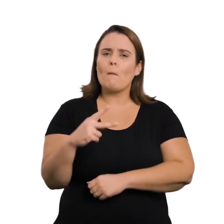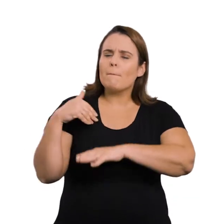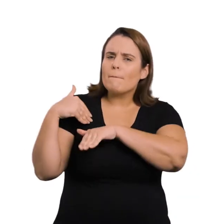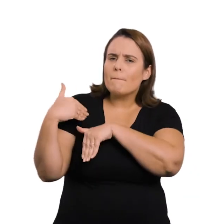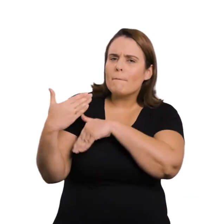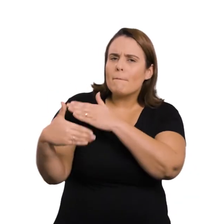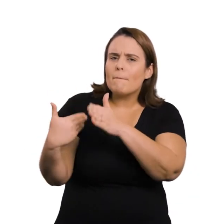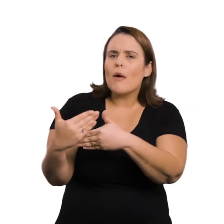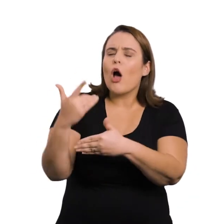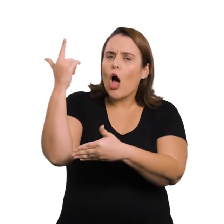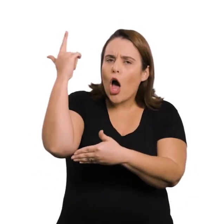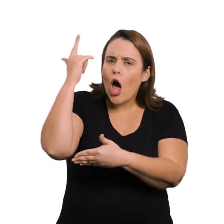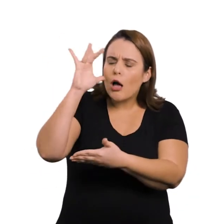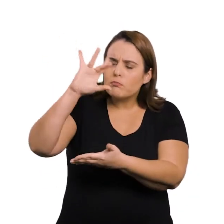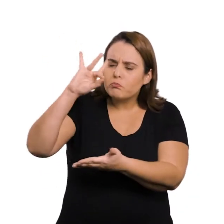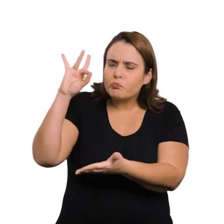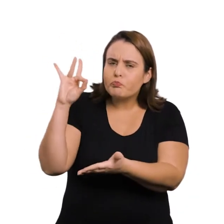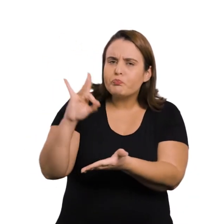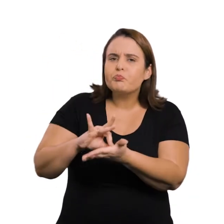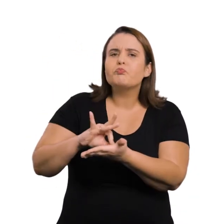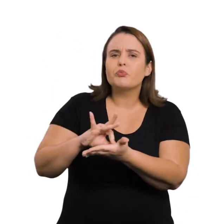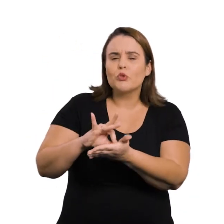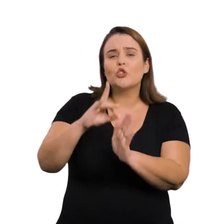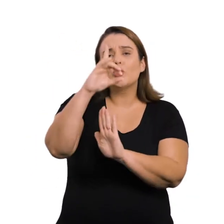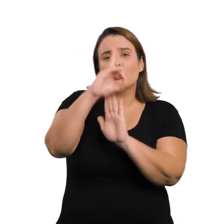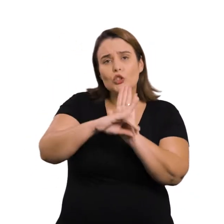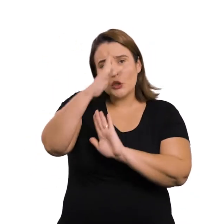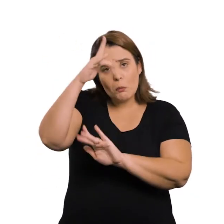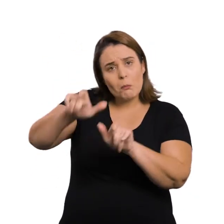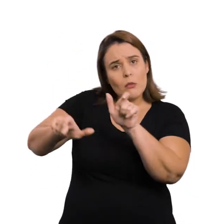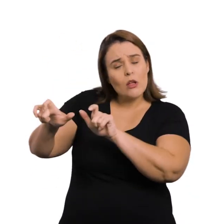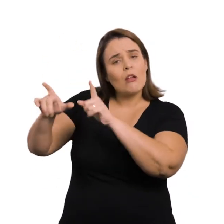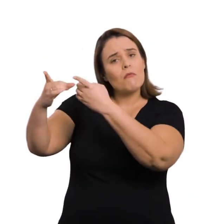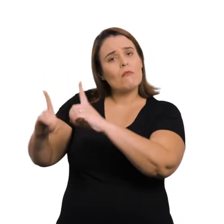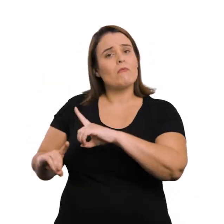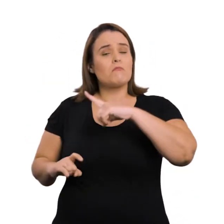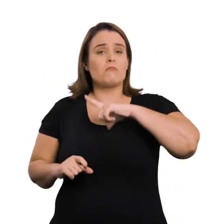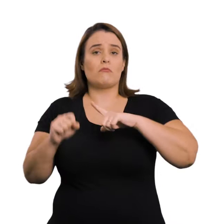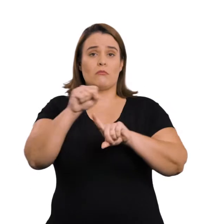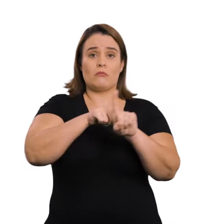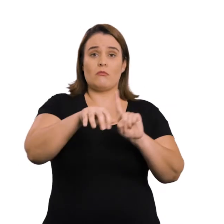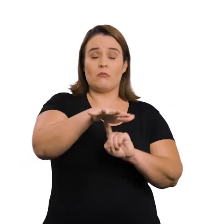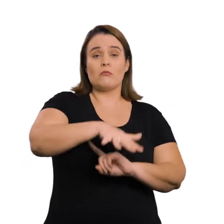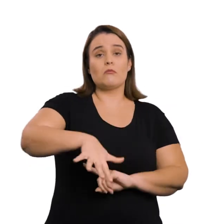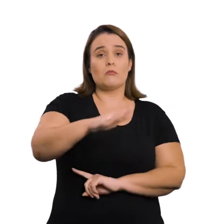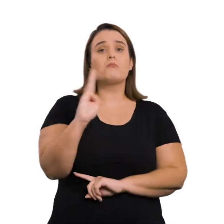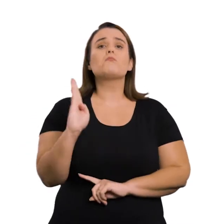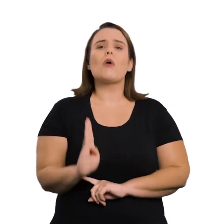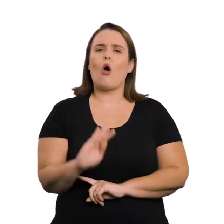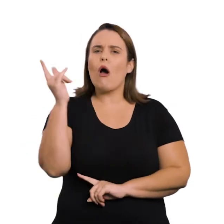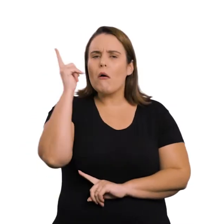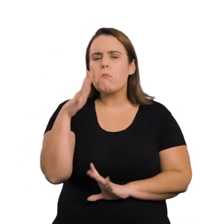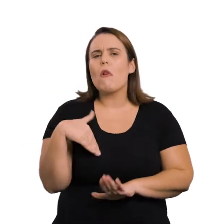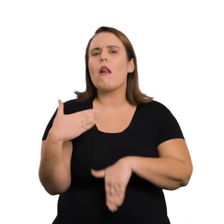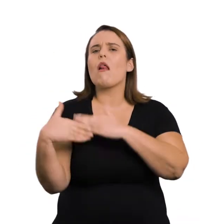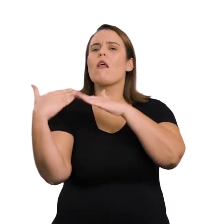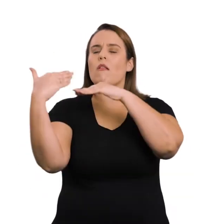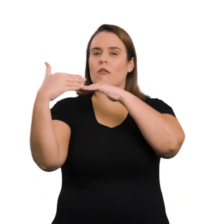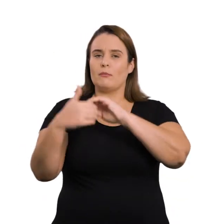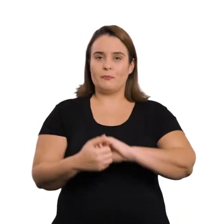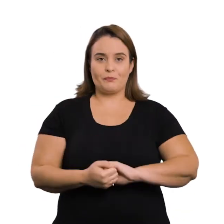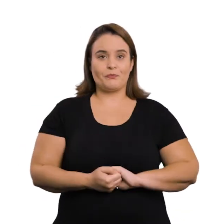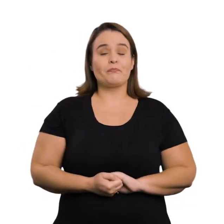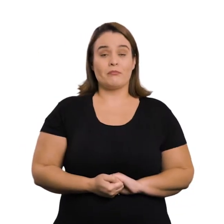2000, um processo de conquistas legais para efetivar o direito das pessoas com deficiência na sociedade brasileira configurou um